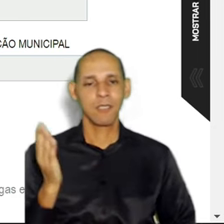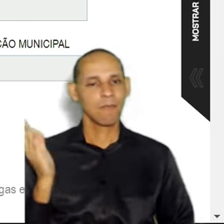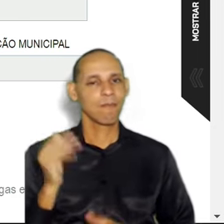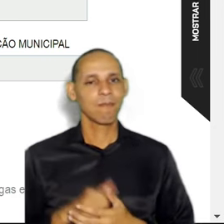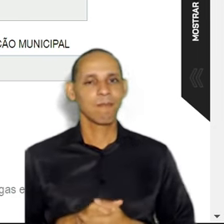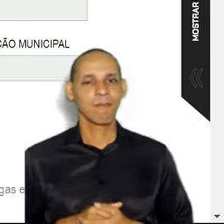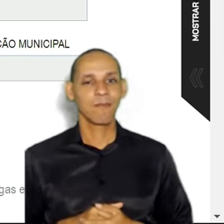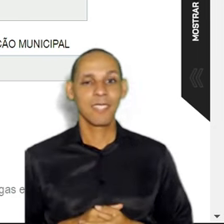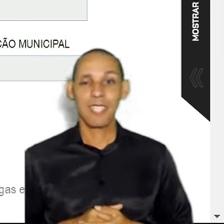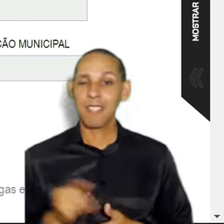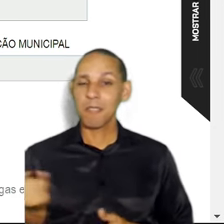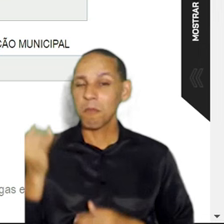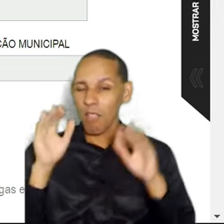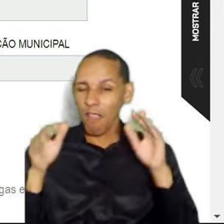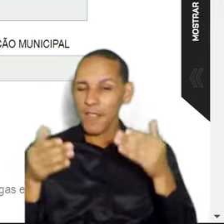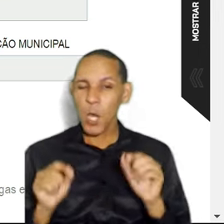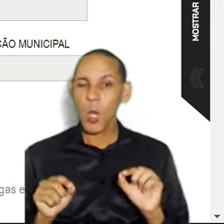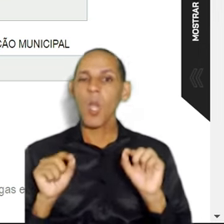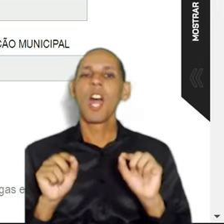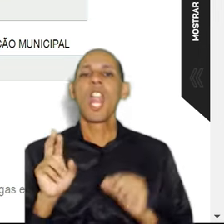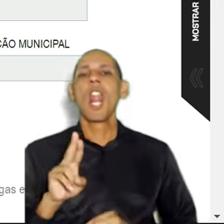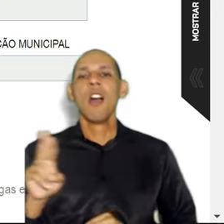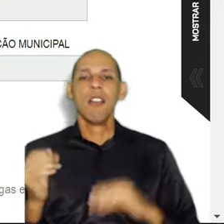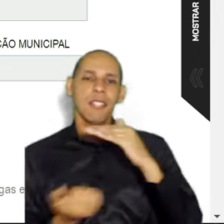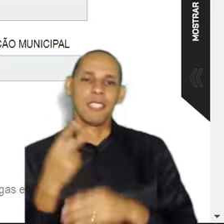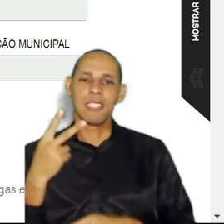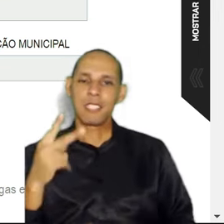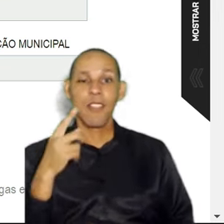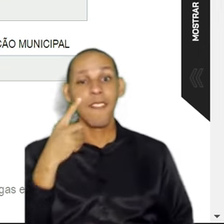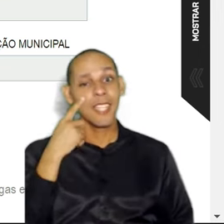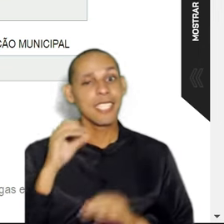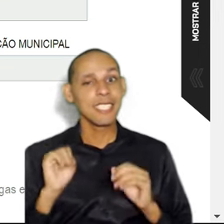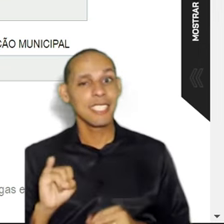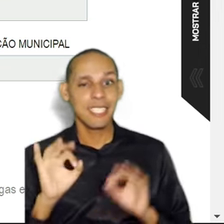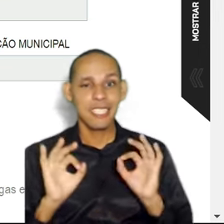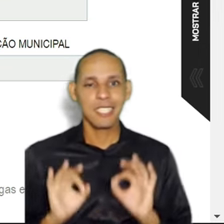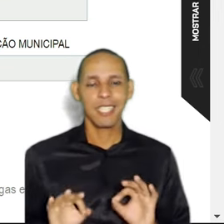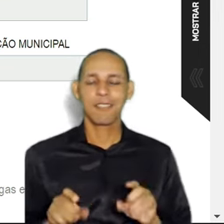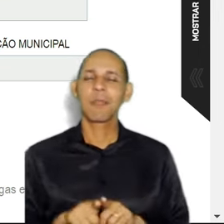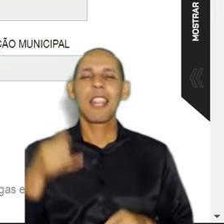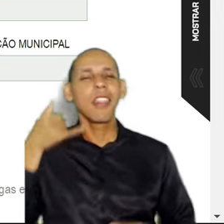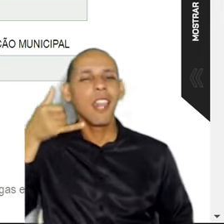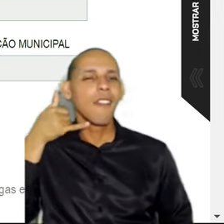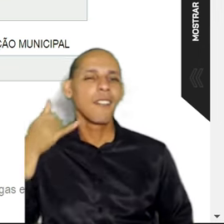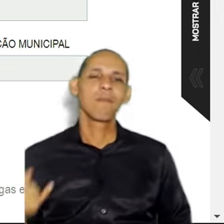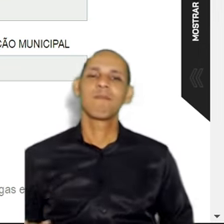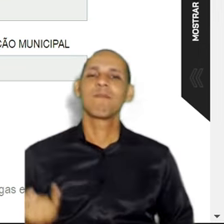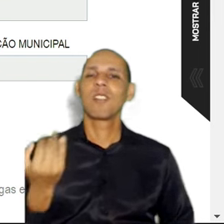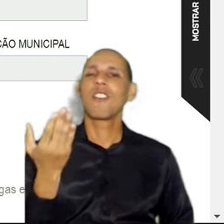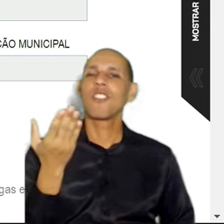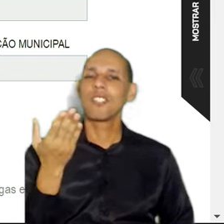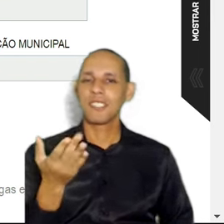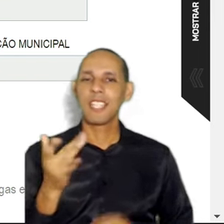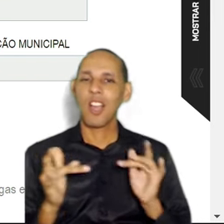aqui precisa se se a ter de fato é o nome da sua empresa está aparecendo corretamente o telefone é importante porque você vai ser